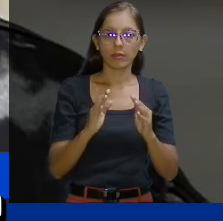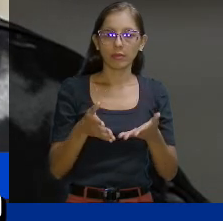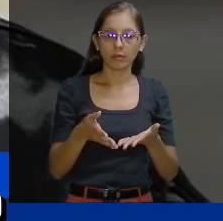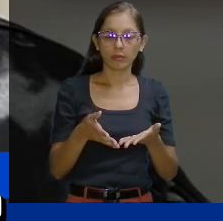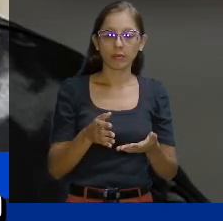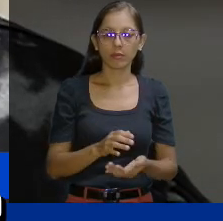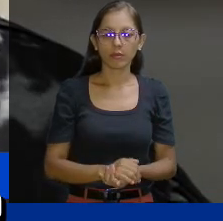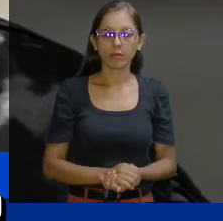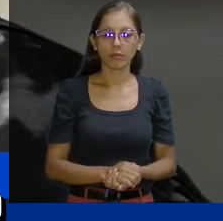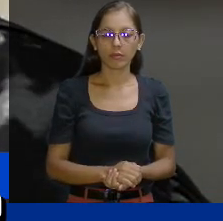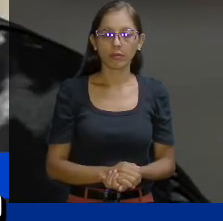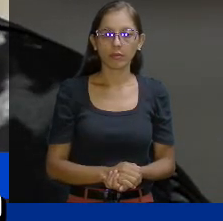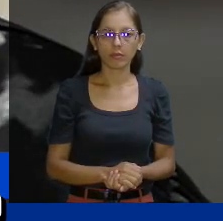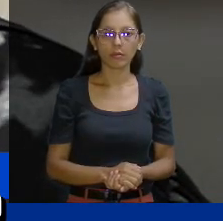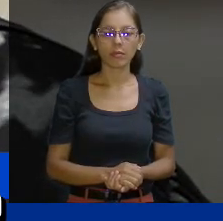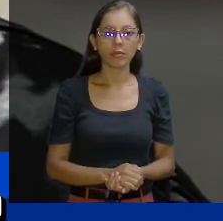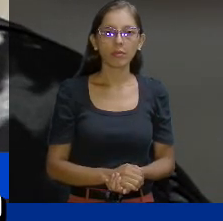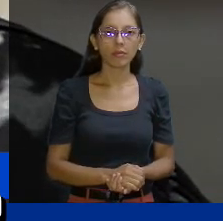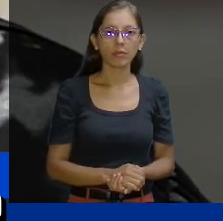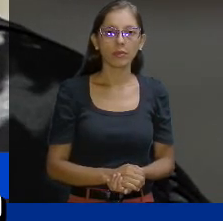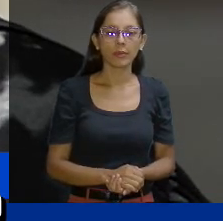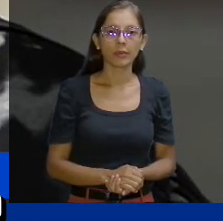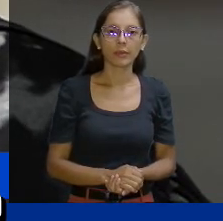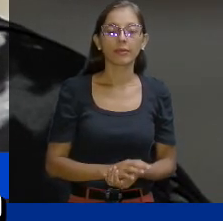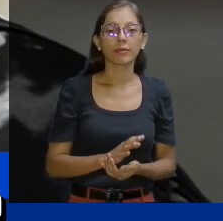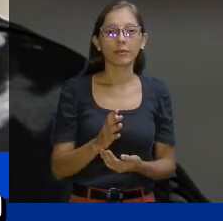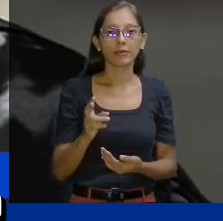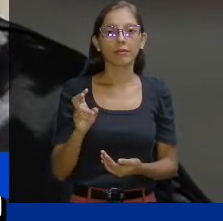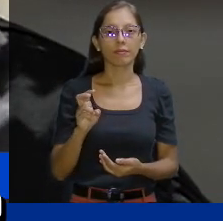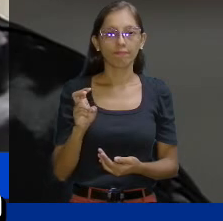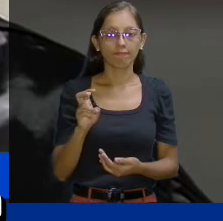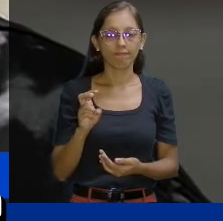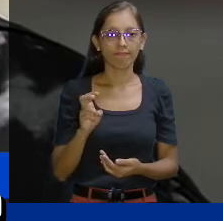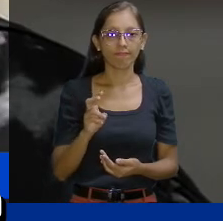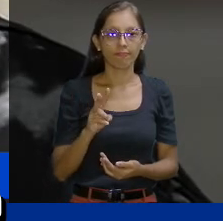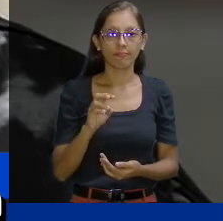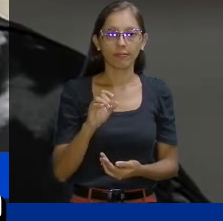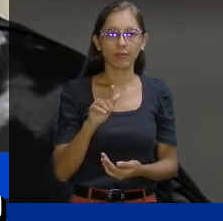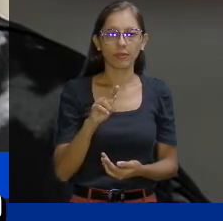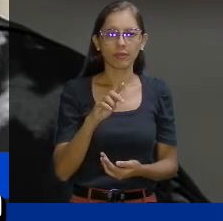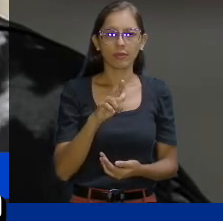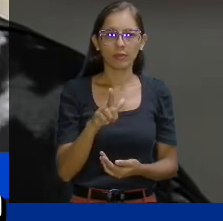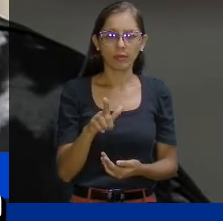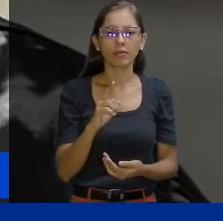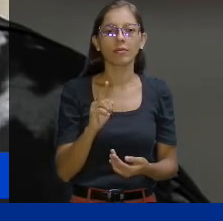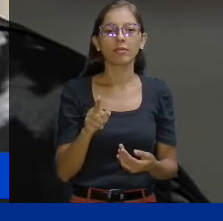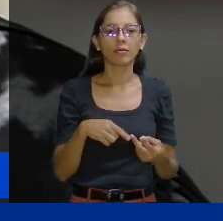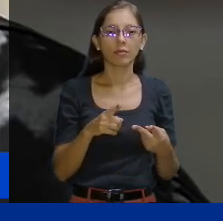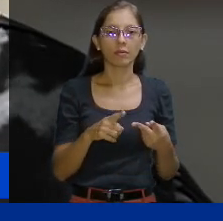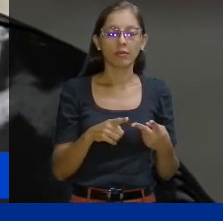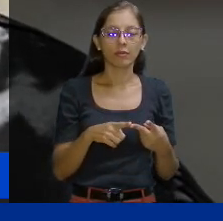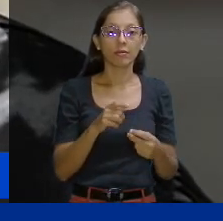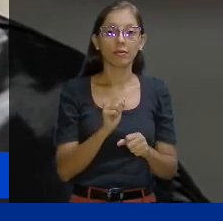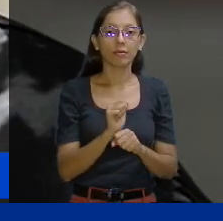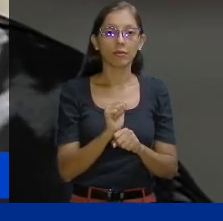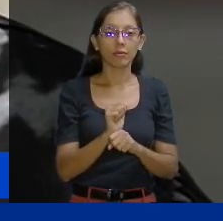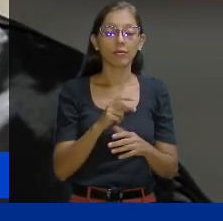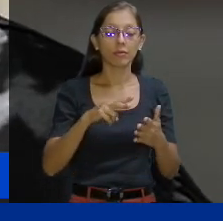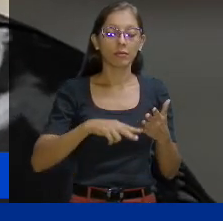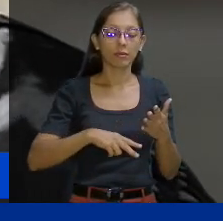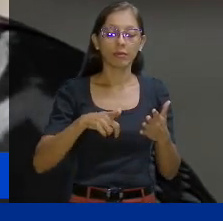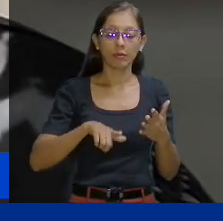5º vogal, o do juiz Anselmo Gonçalves pediu vista, a juíza Tina Souza, Normandes Souza e Rivaldo